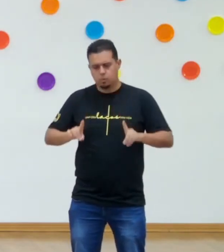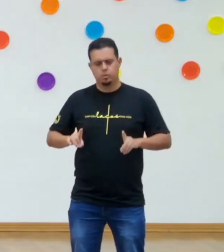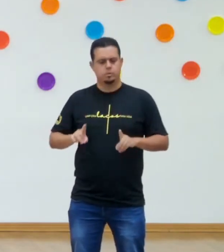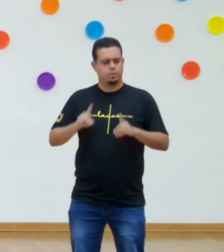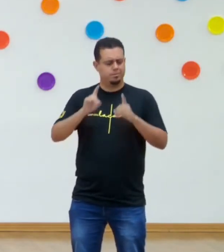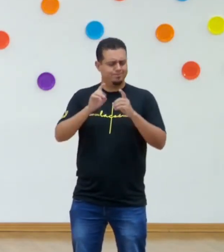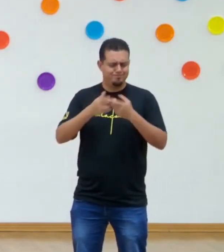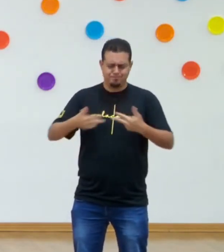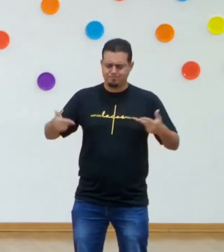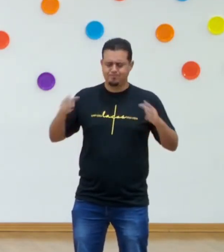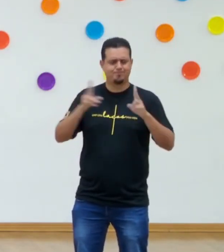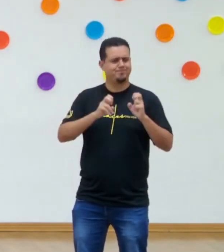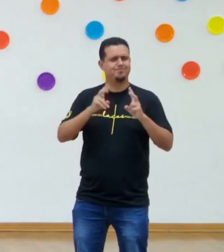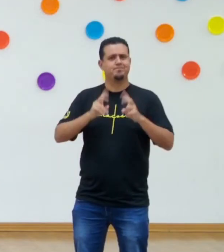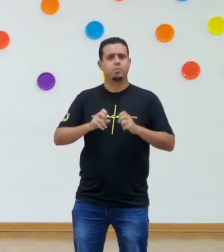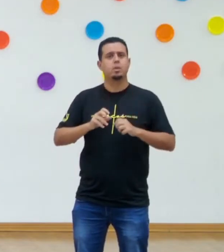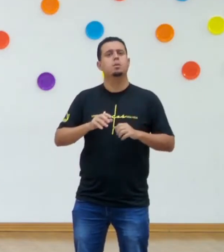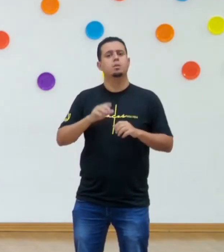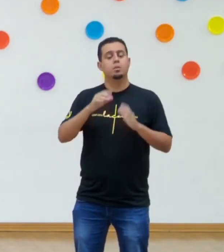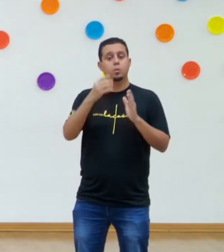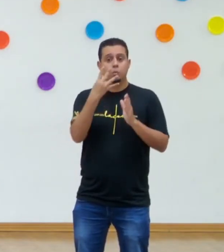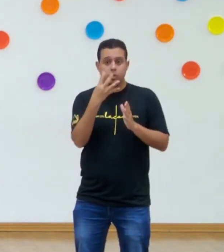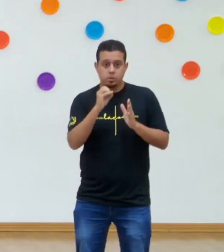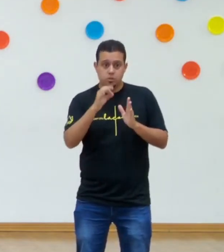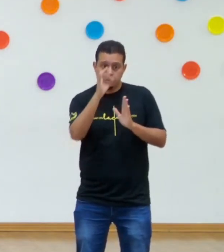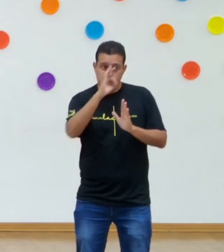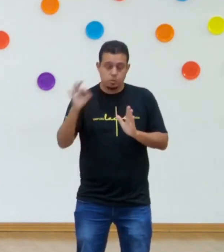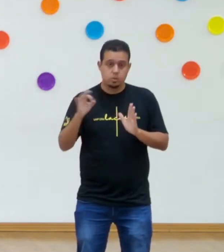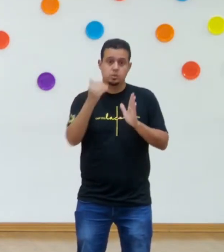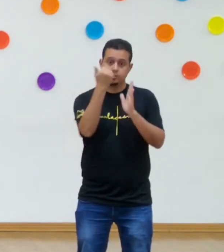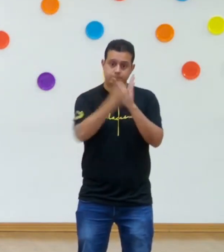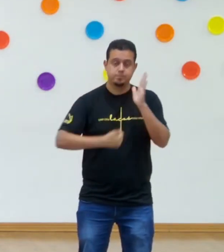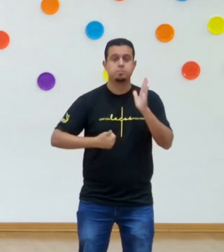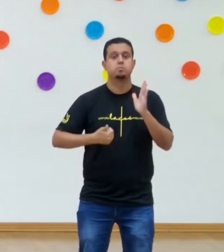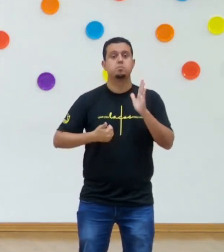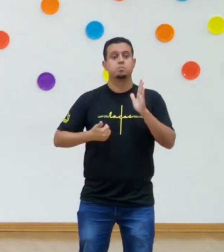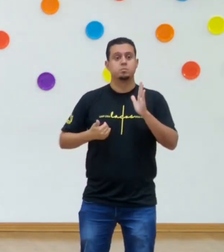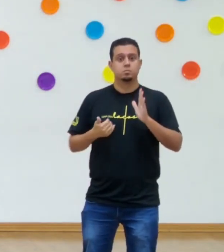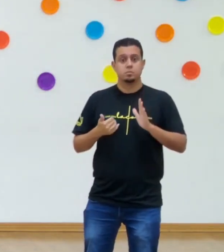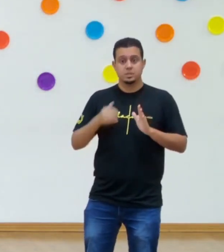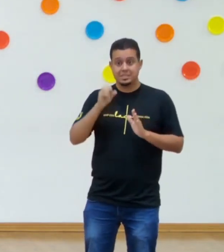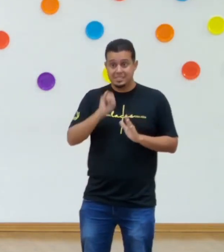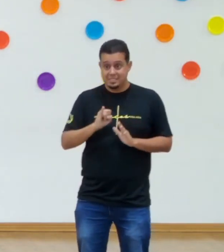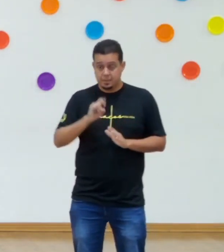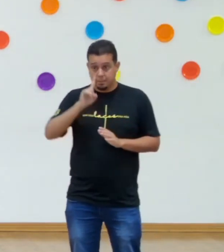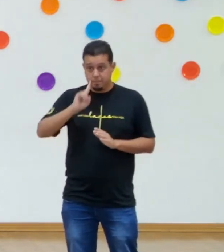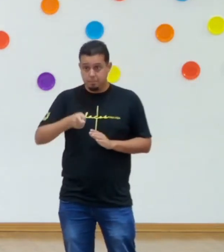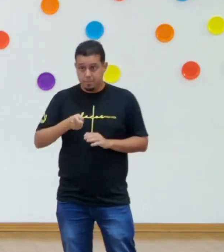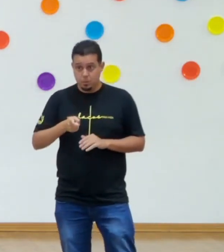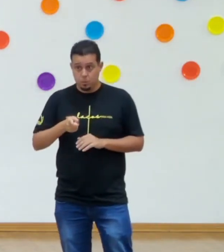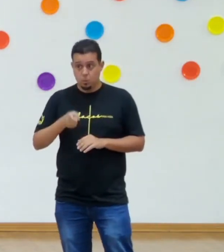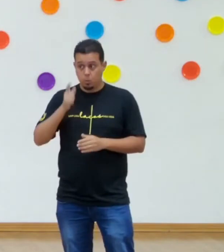vários temas, 40% de desconto em valores acima de R$1.000, 50%.